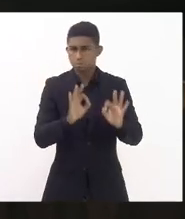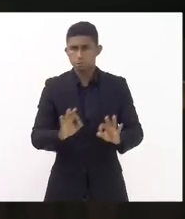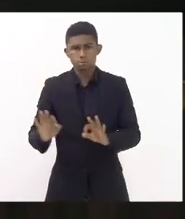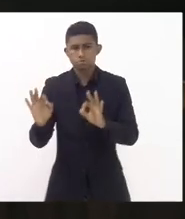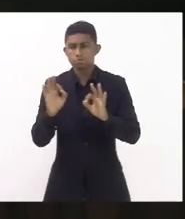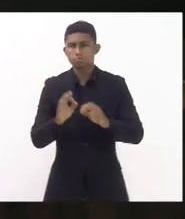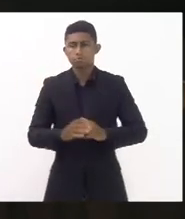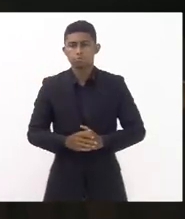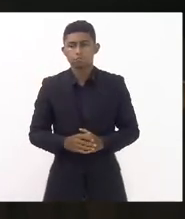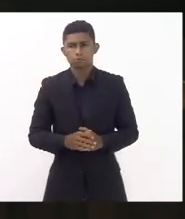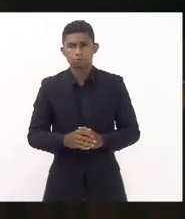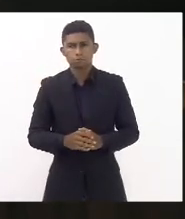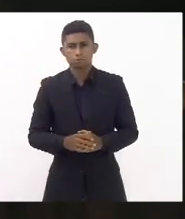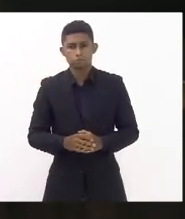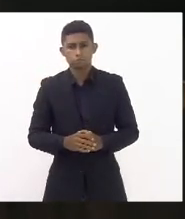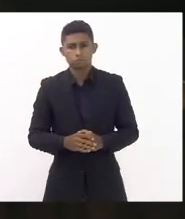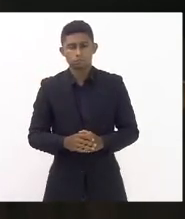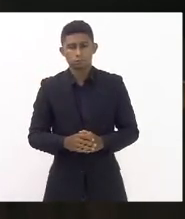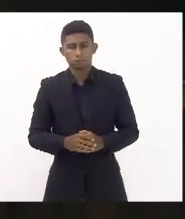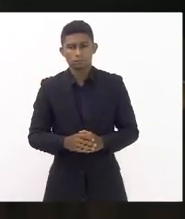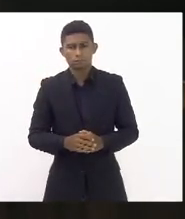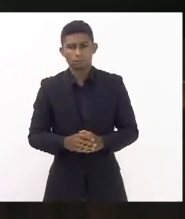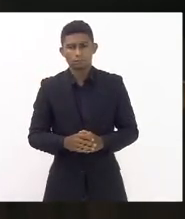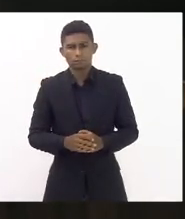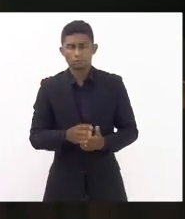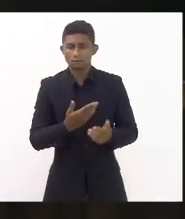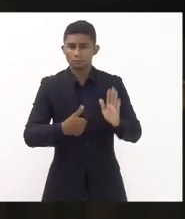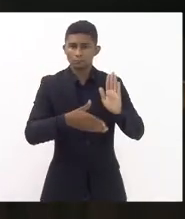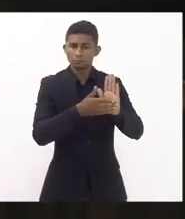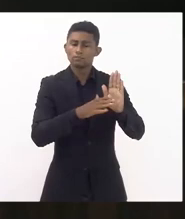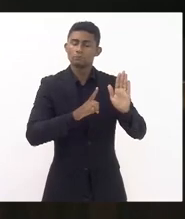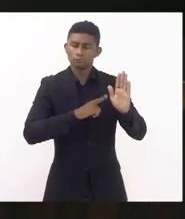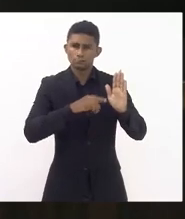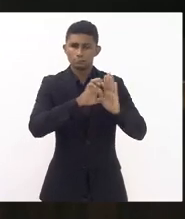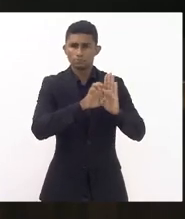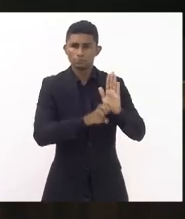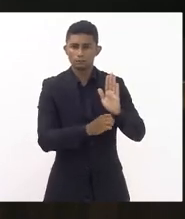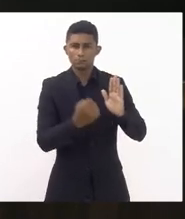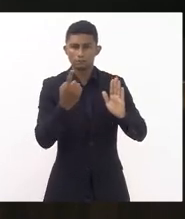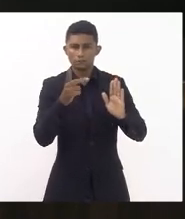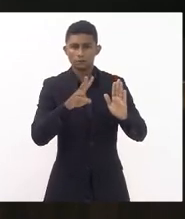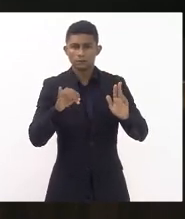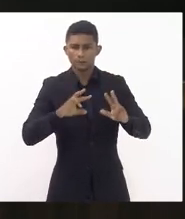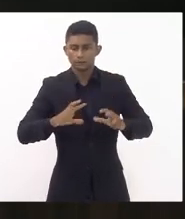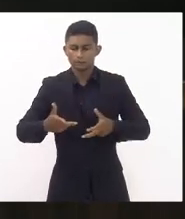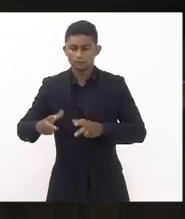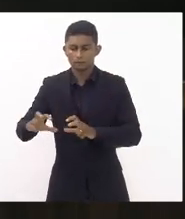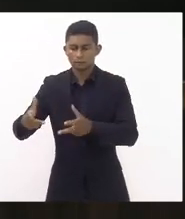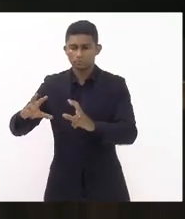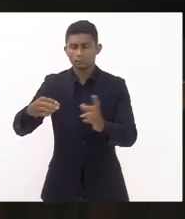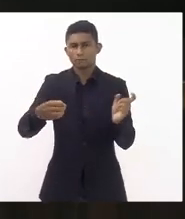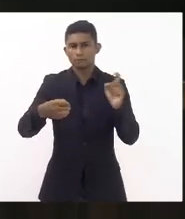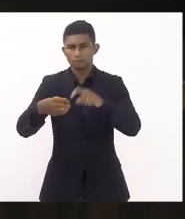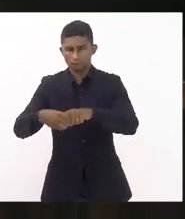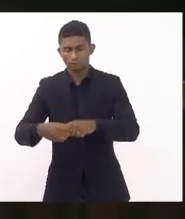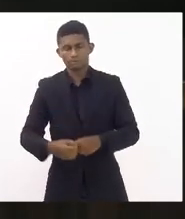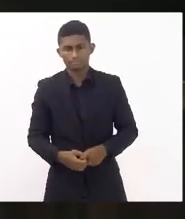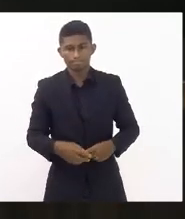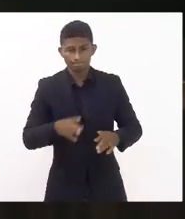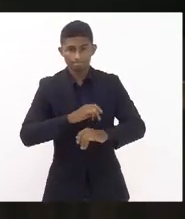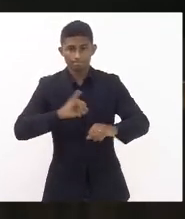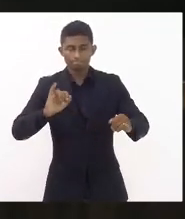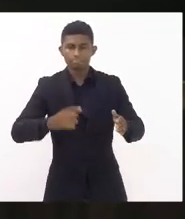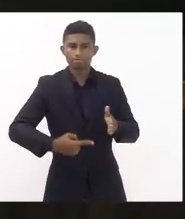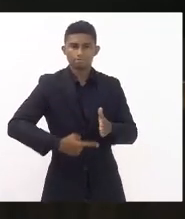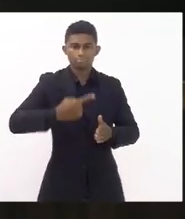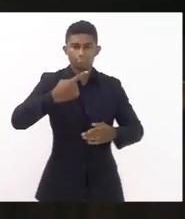discussão. A presente proposta recebeu uma emenda e retorna às comissões. Anuncio, em primeira